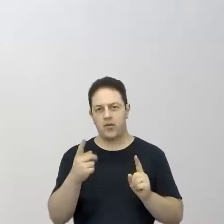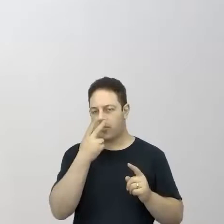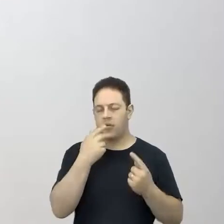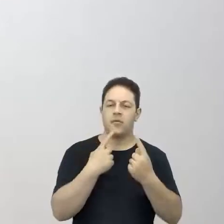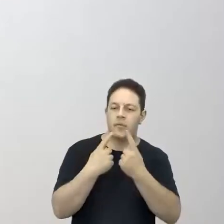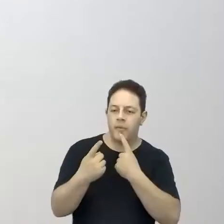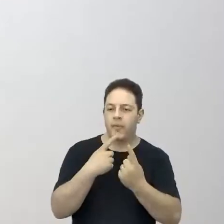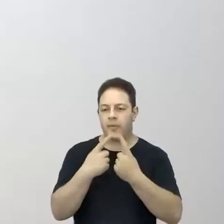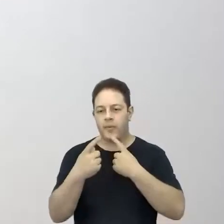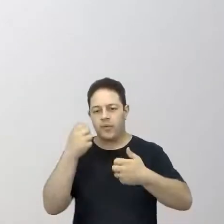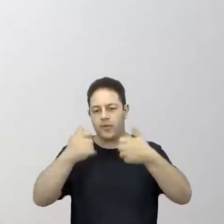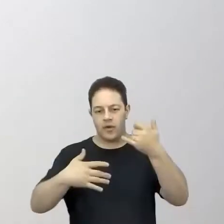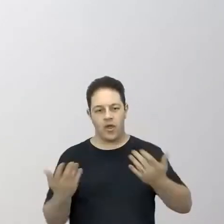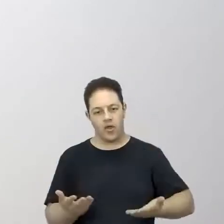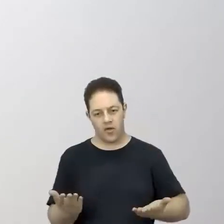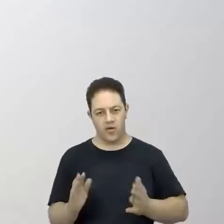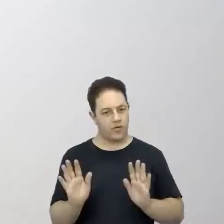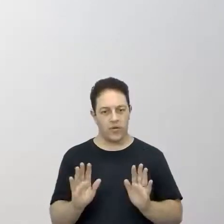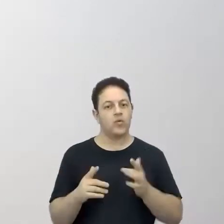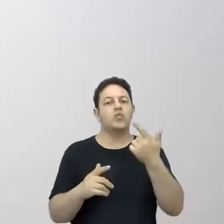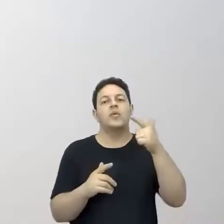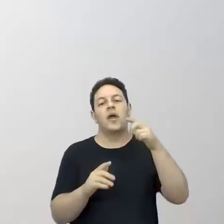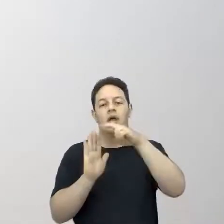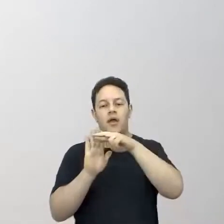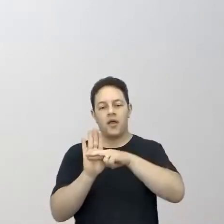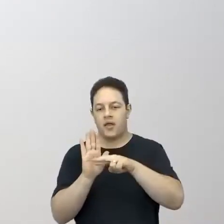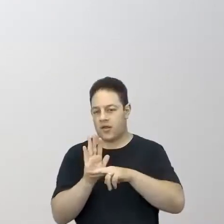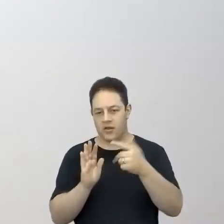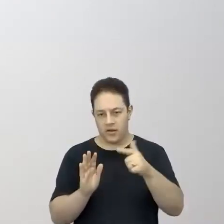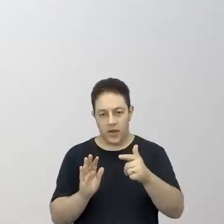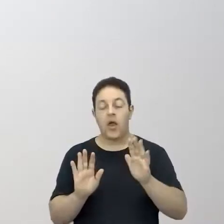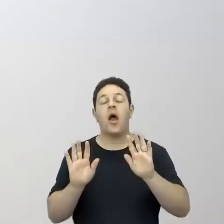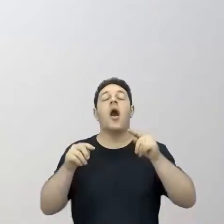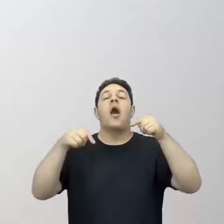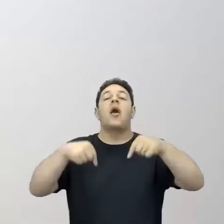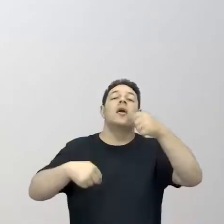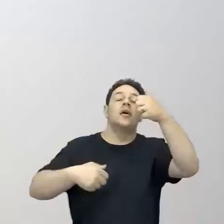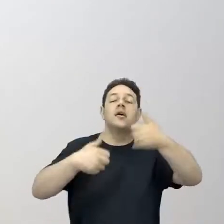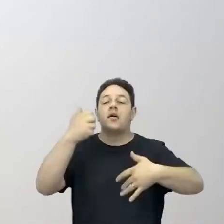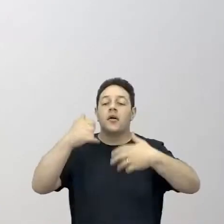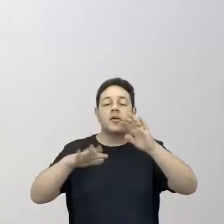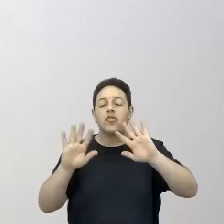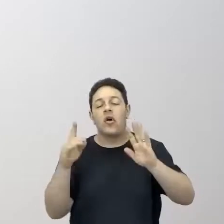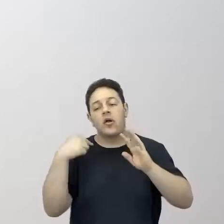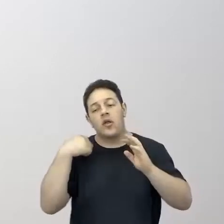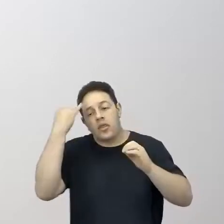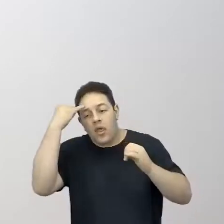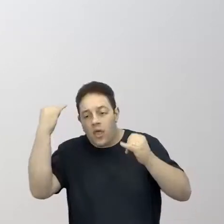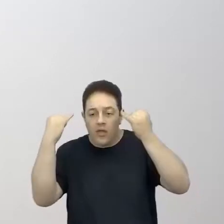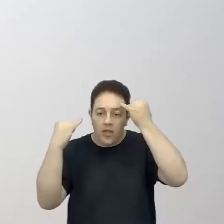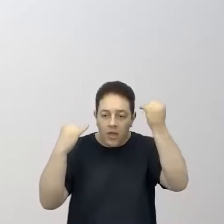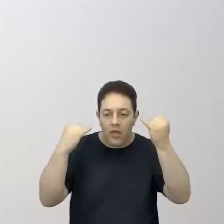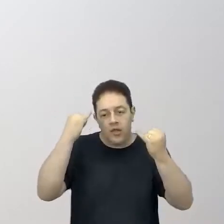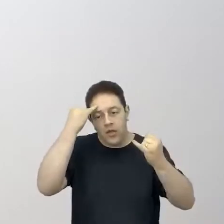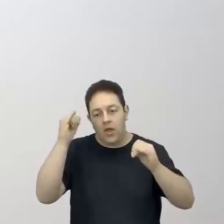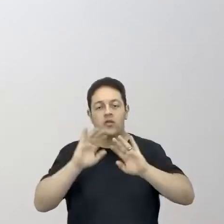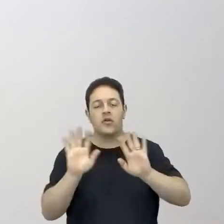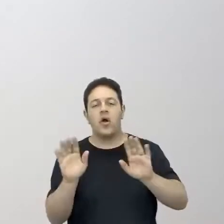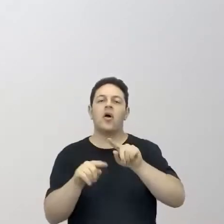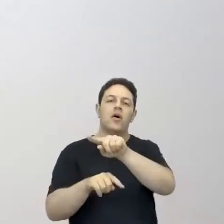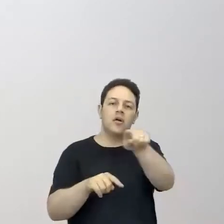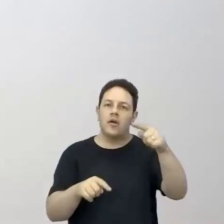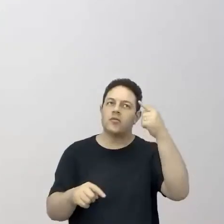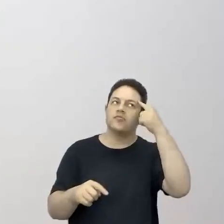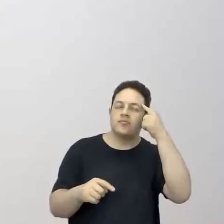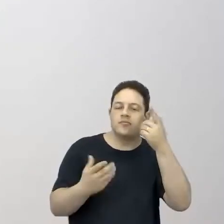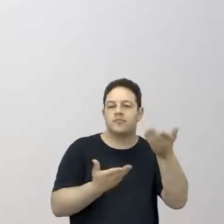discutindo aqui com vocês. Não existe nada de receita de bolo. O que existe aqui são ideias que a gente está colocando em movimento,